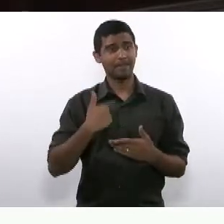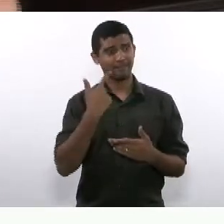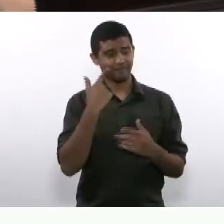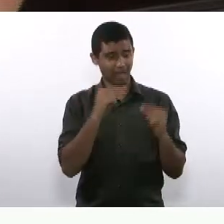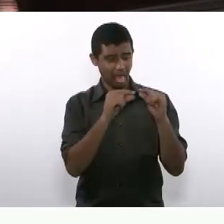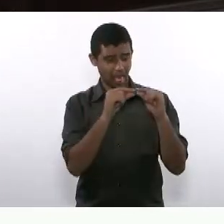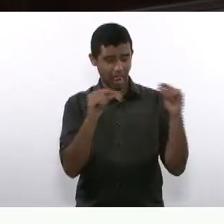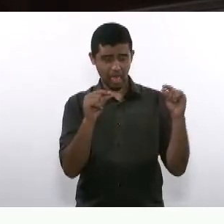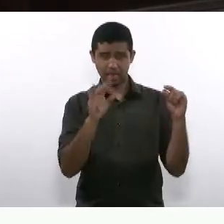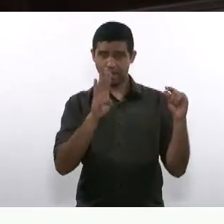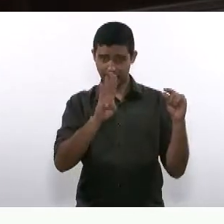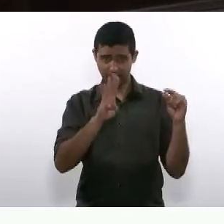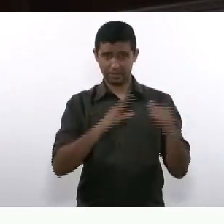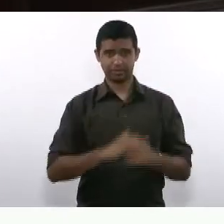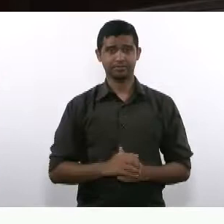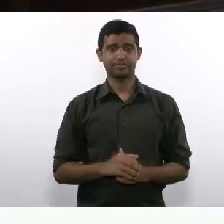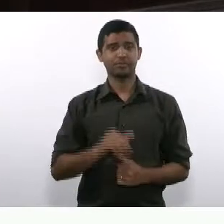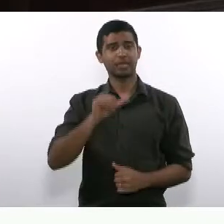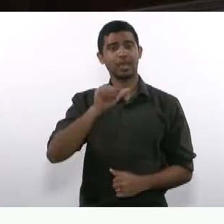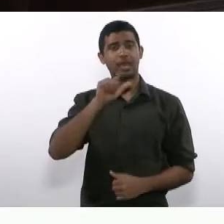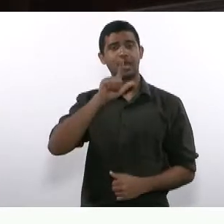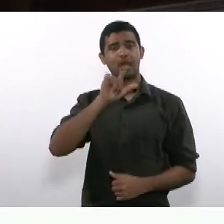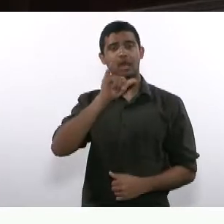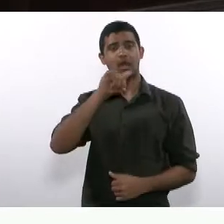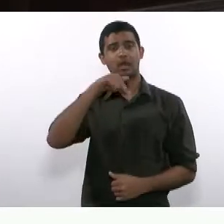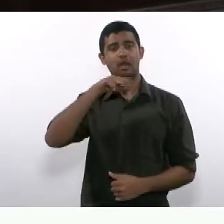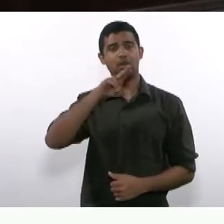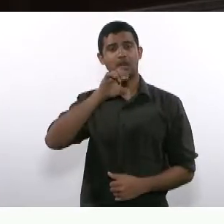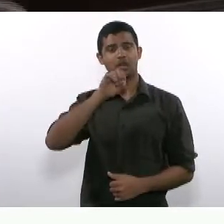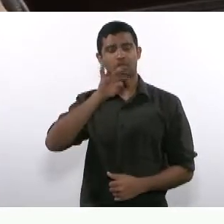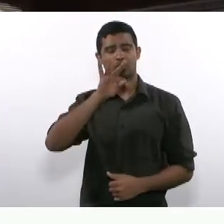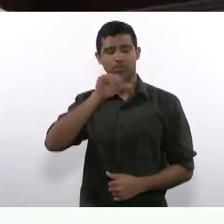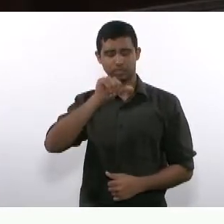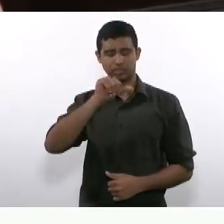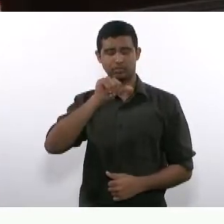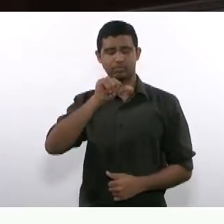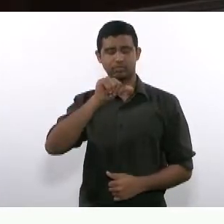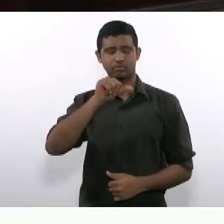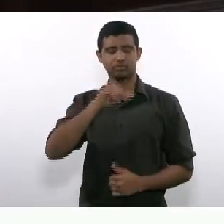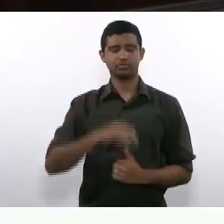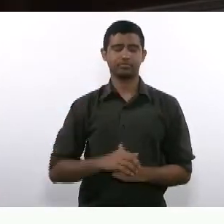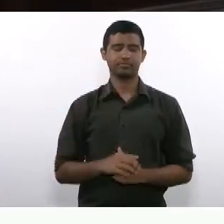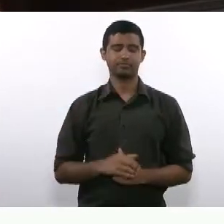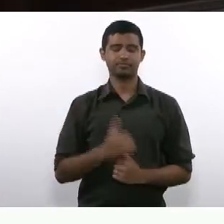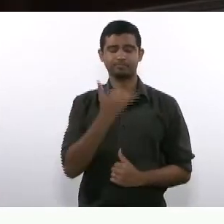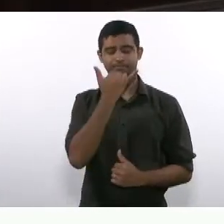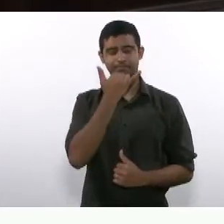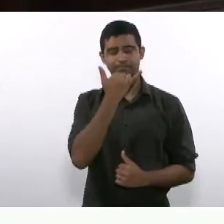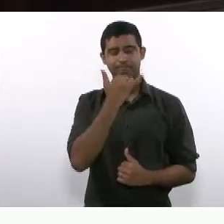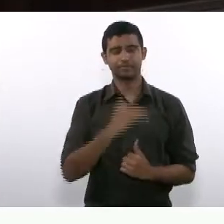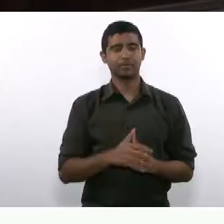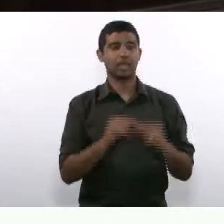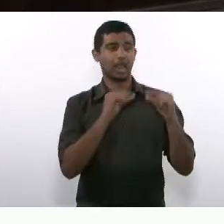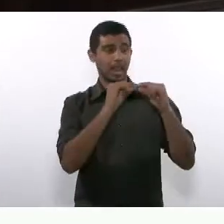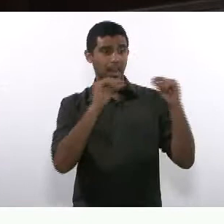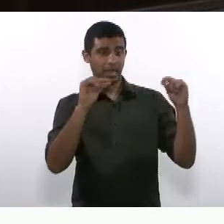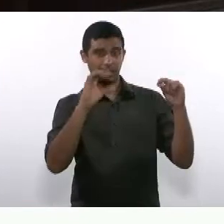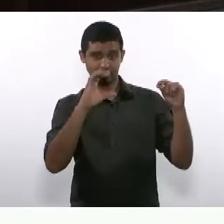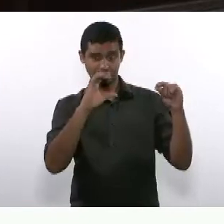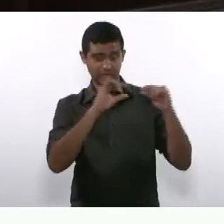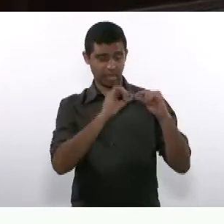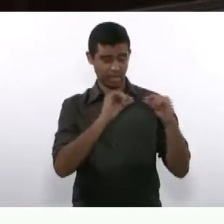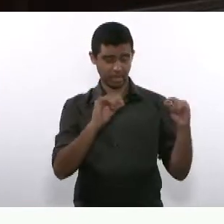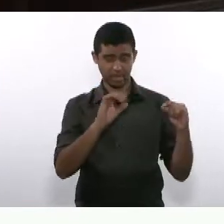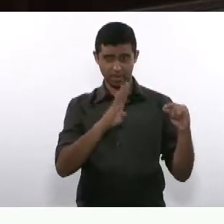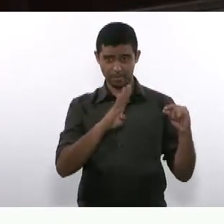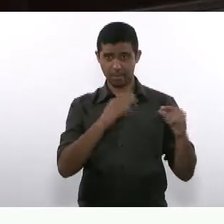é a alíquota, na linha C, que é a alíquota, 45 dias, desculpa, na linha C e na linha B, nós vamos perder os